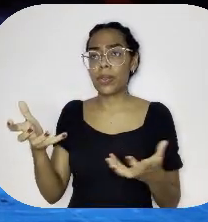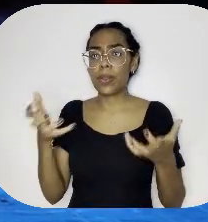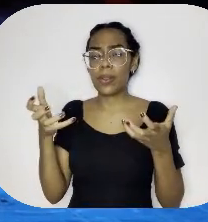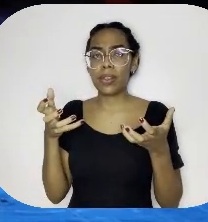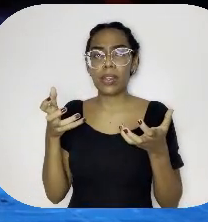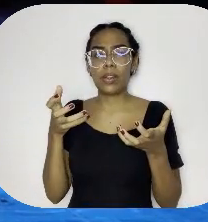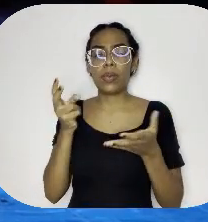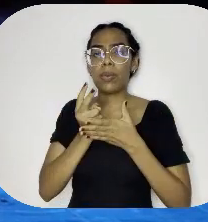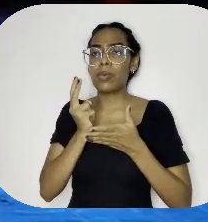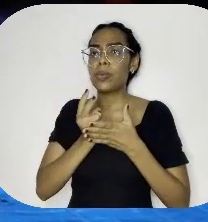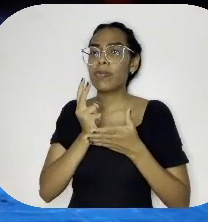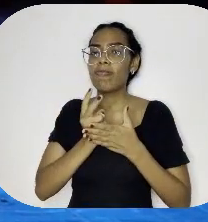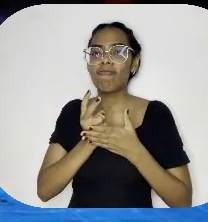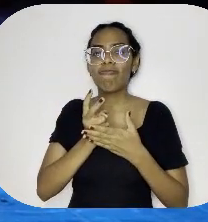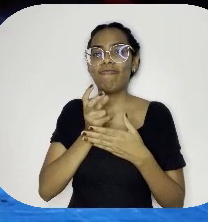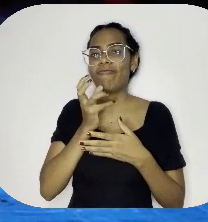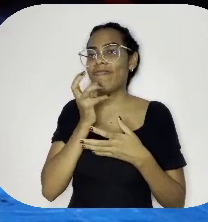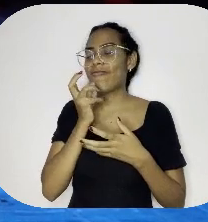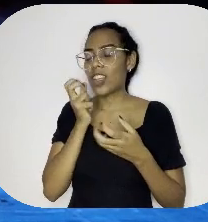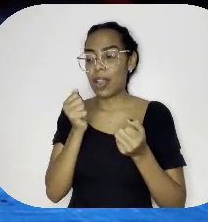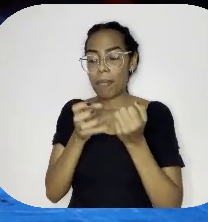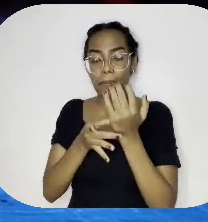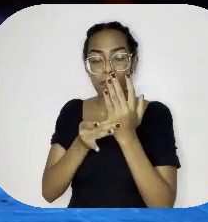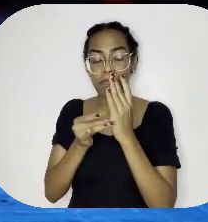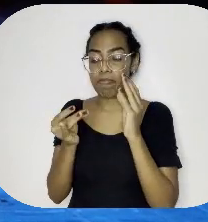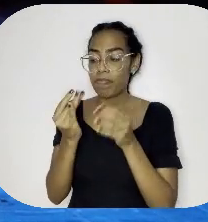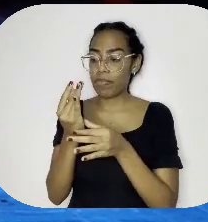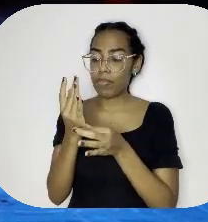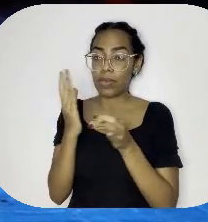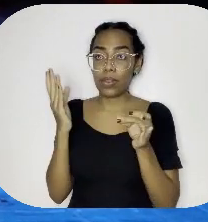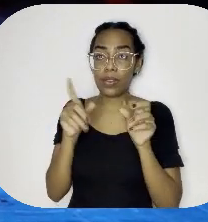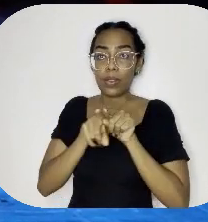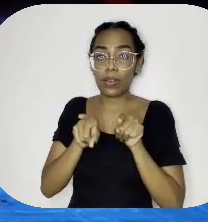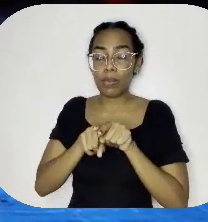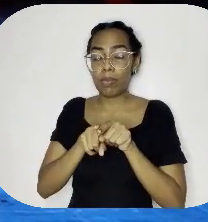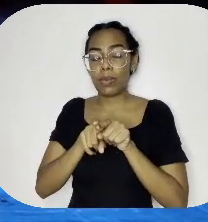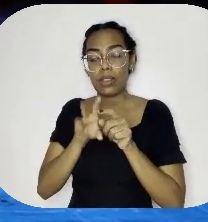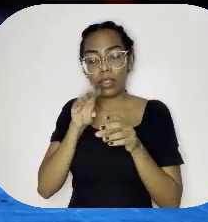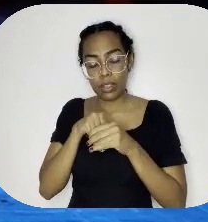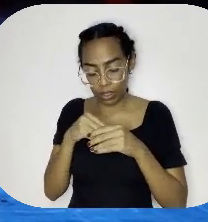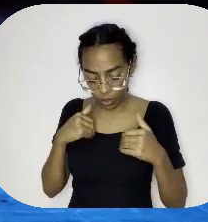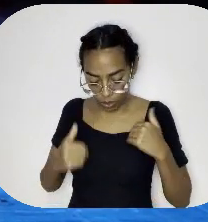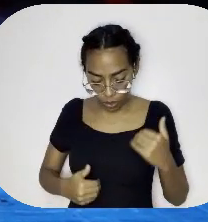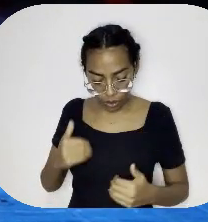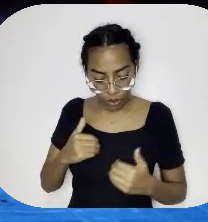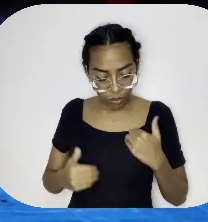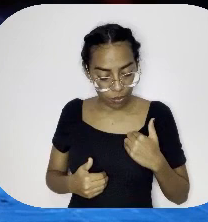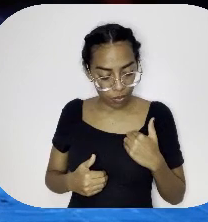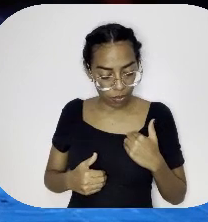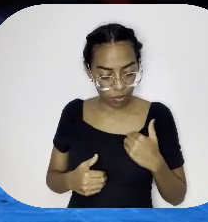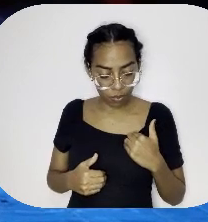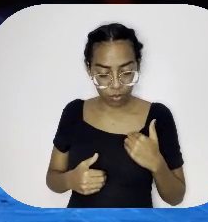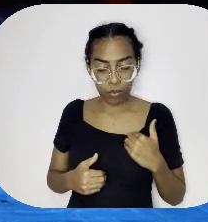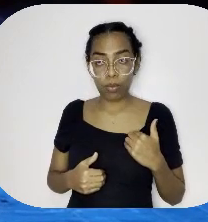Quando eu morder a palavra, por favor, não me apresse. Quero